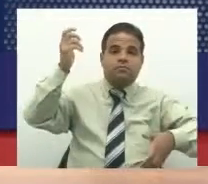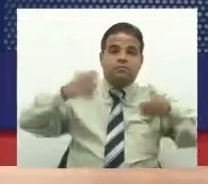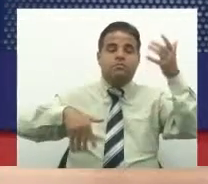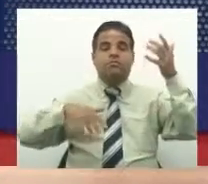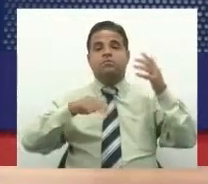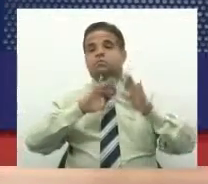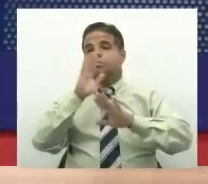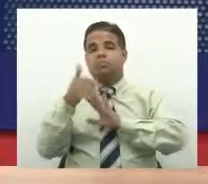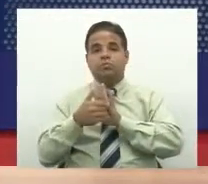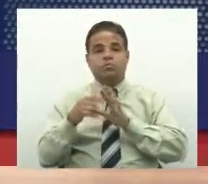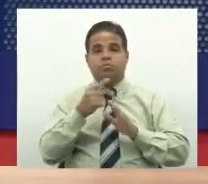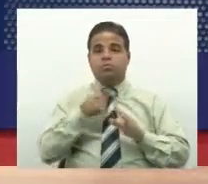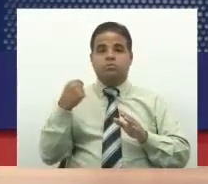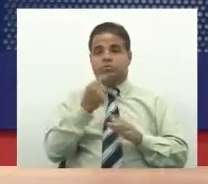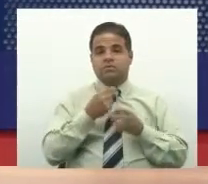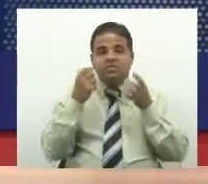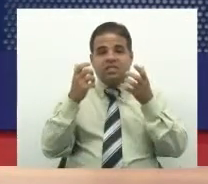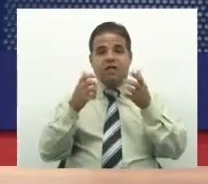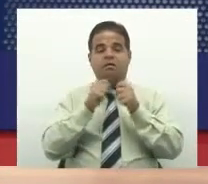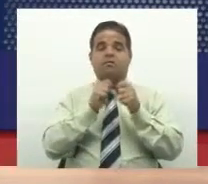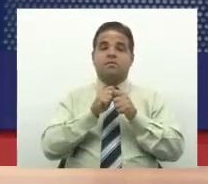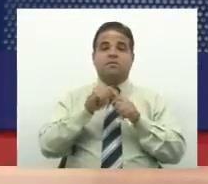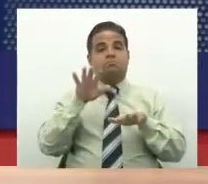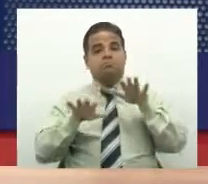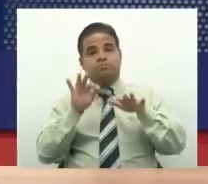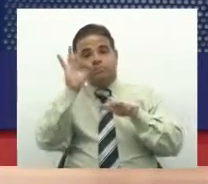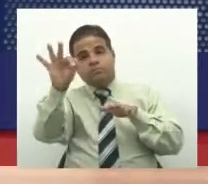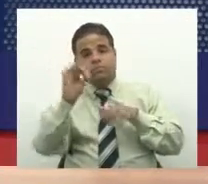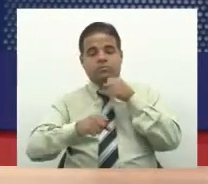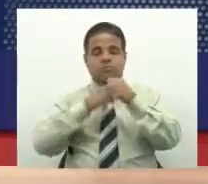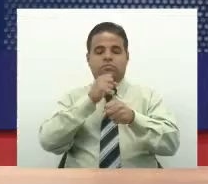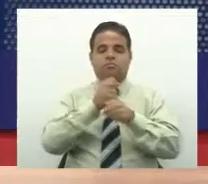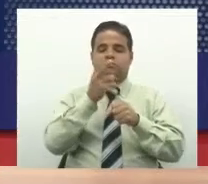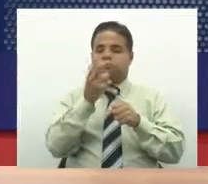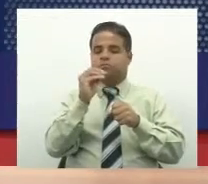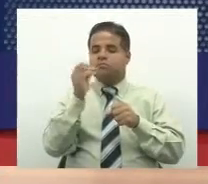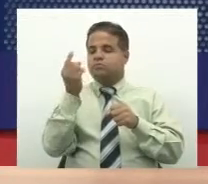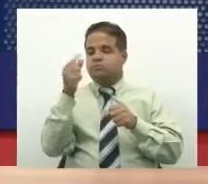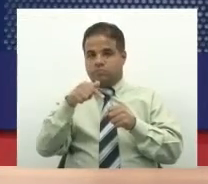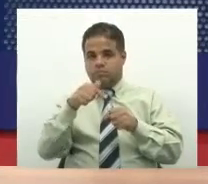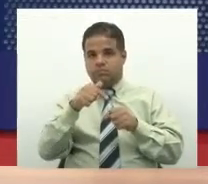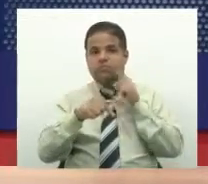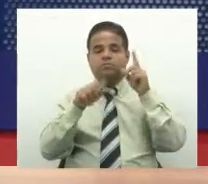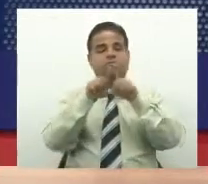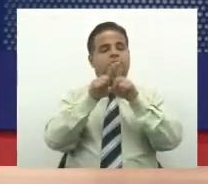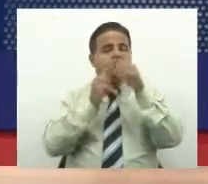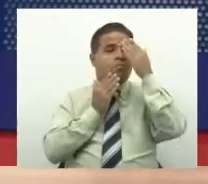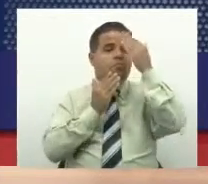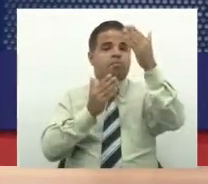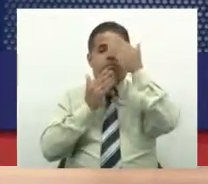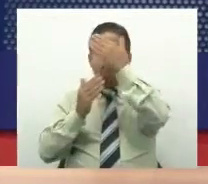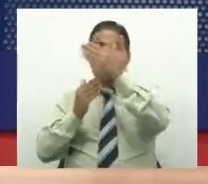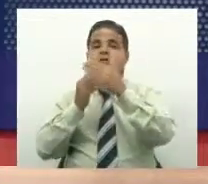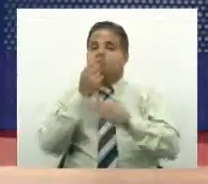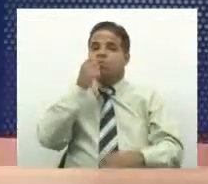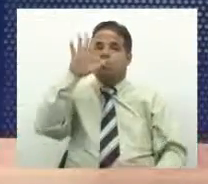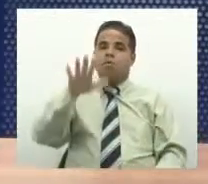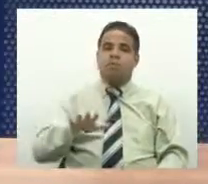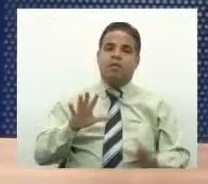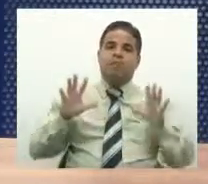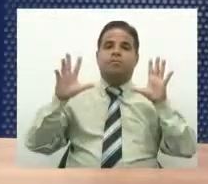o que a gente pretende fazer ou pretenderá fazer no ano de 2017. E obrigado a todos e uma boa tarde.